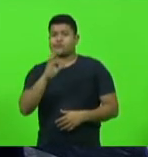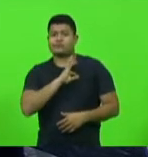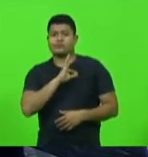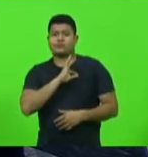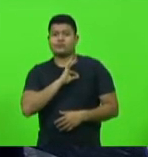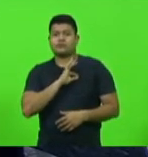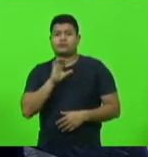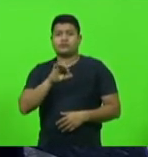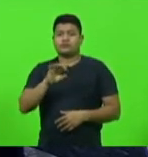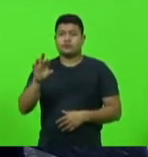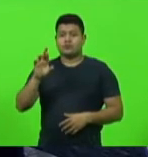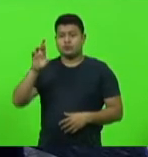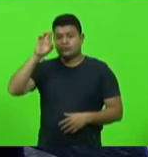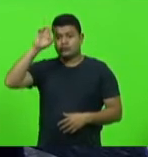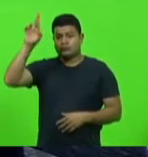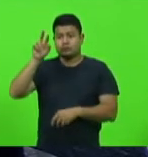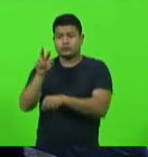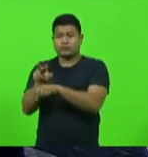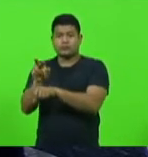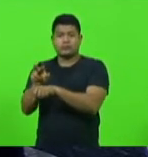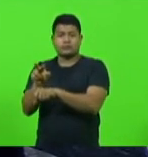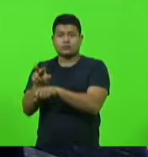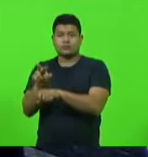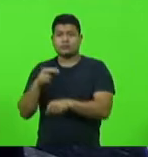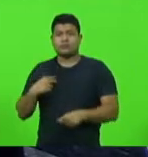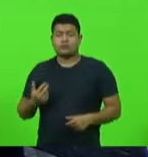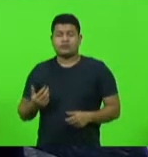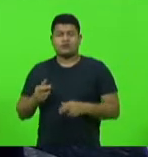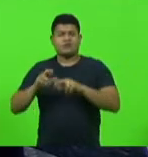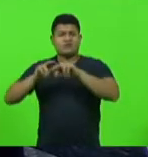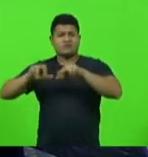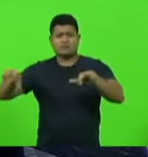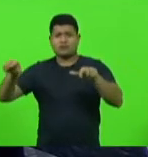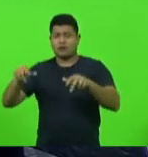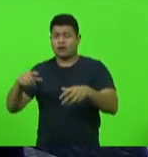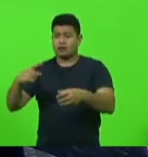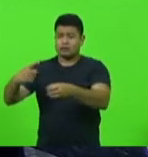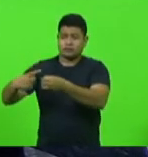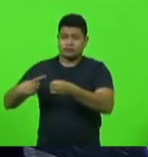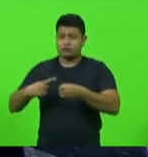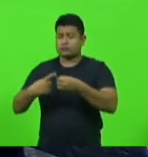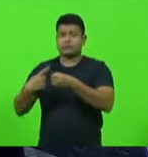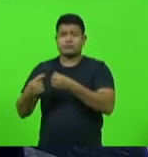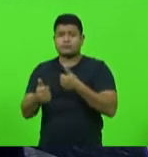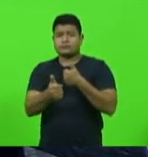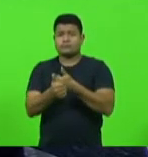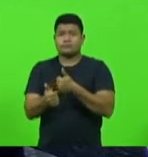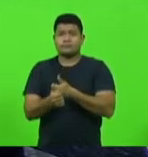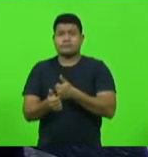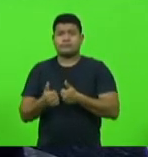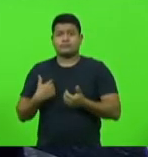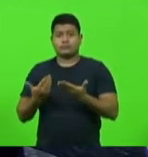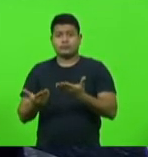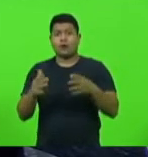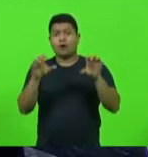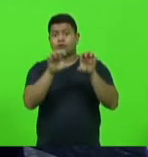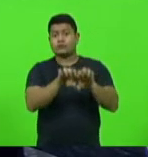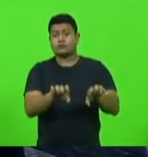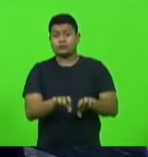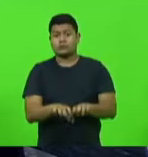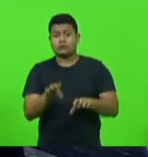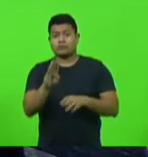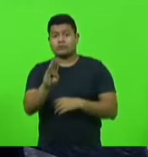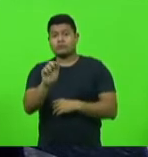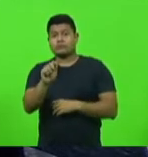pequenos, como Lajado Grande, Marema, Entre Rios, enfim, diversos municípios da região. Então, a estrutura de um batalhão, ela dá um